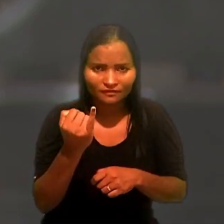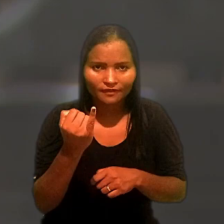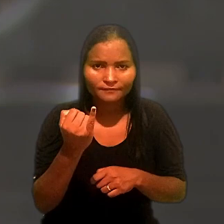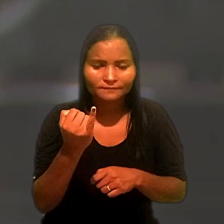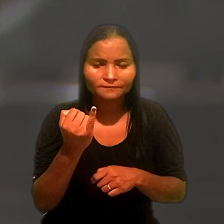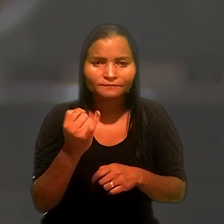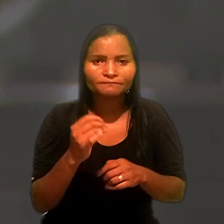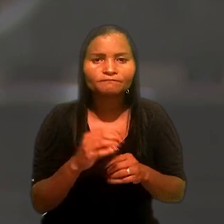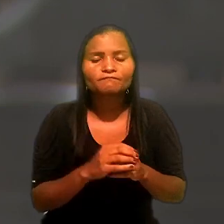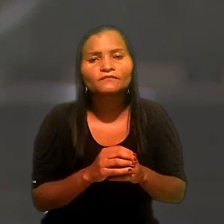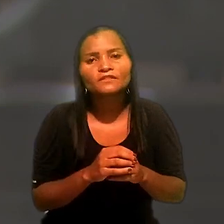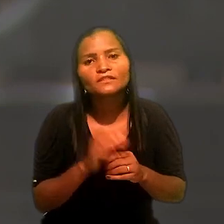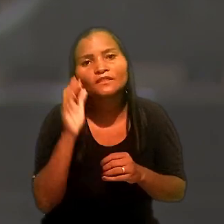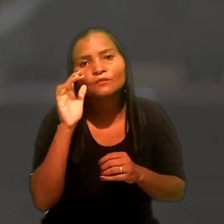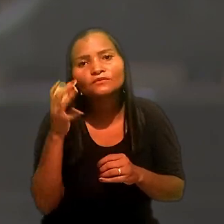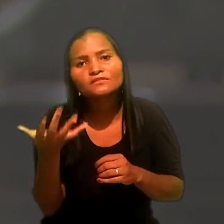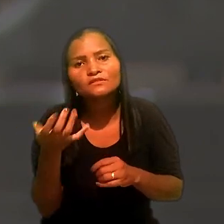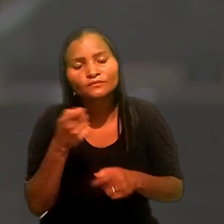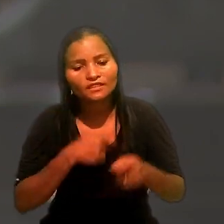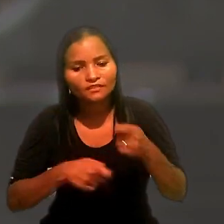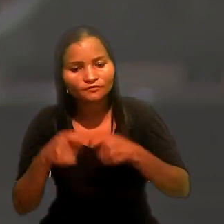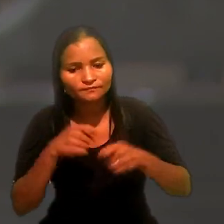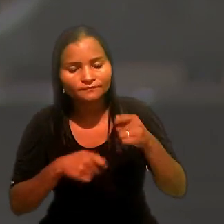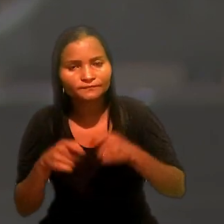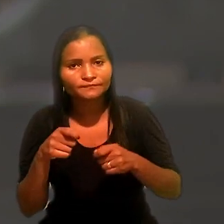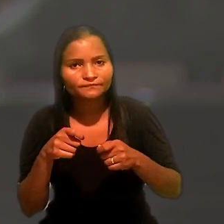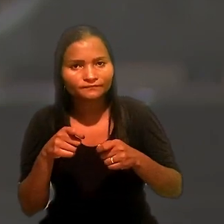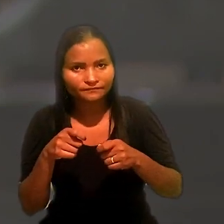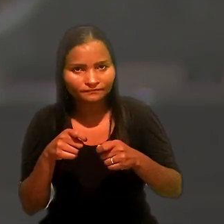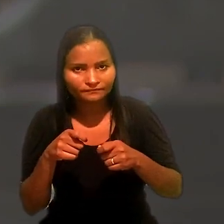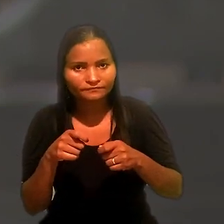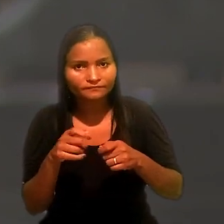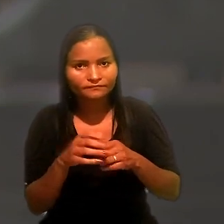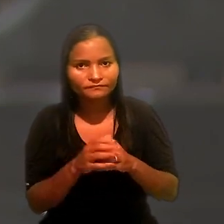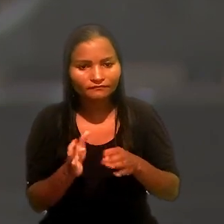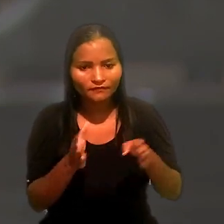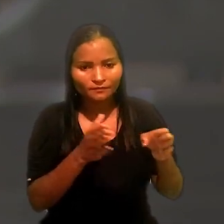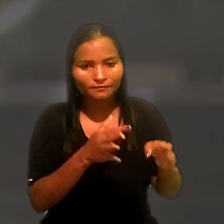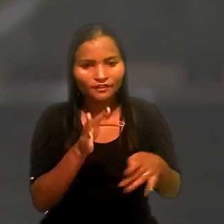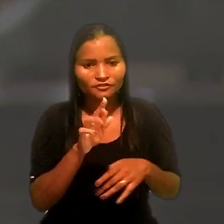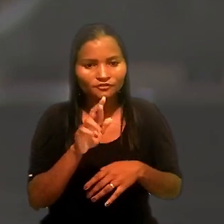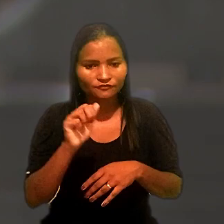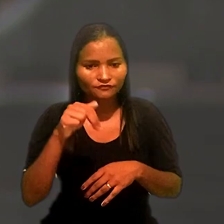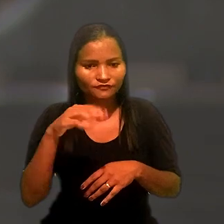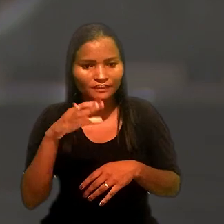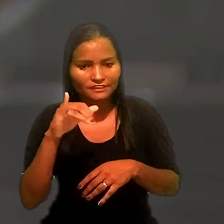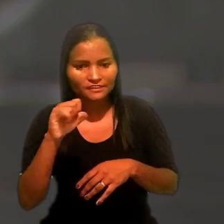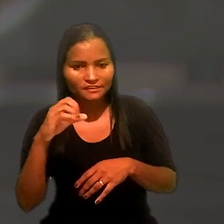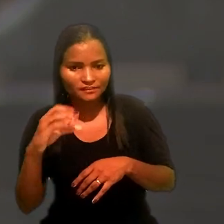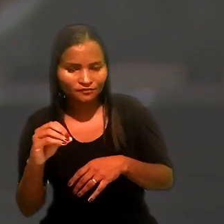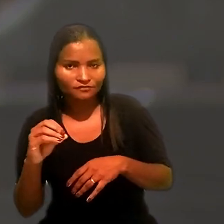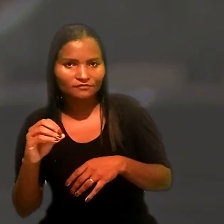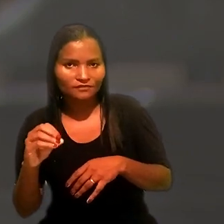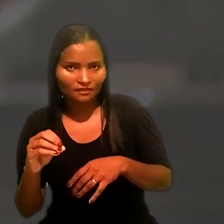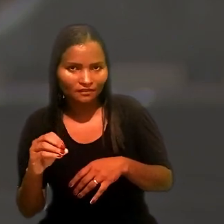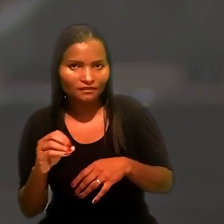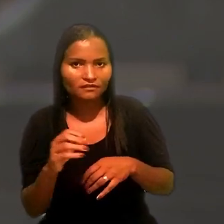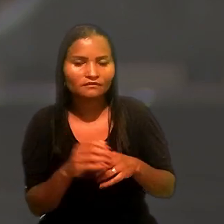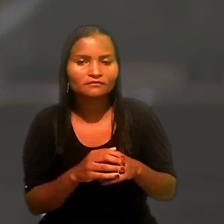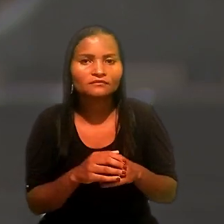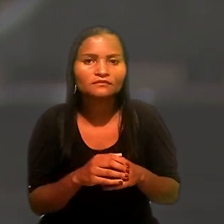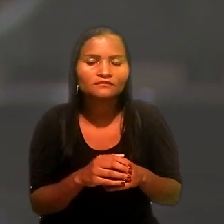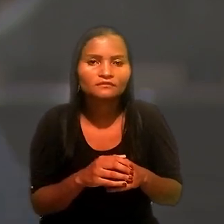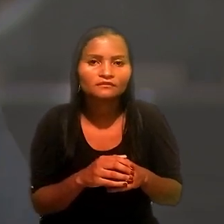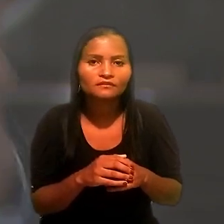que ocorreu na administração, a partir de Francisco Fausto, de Vantuil